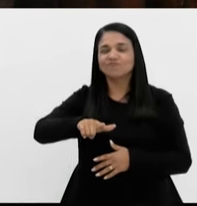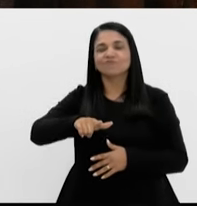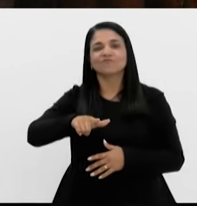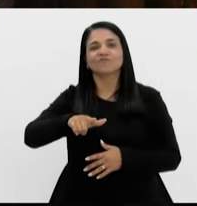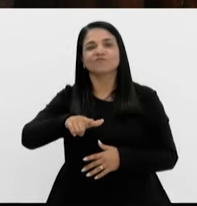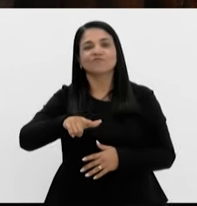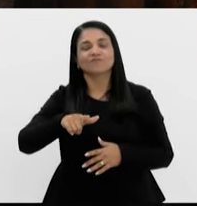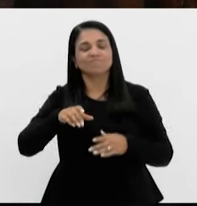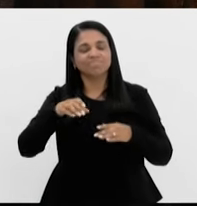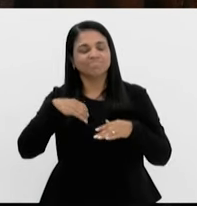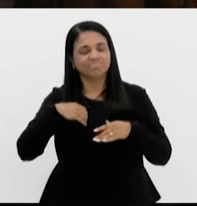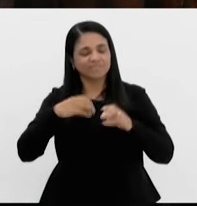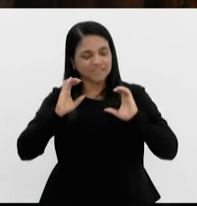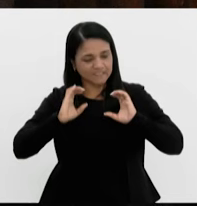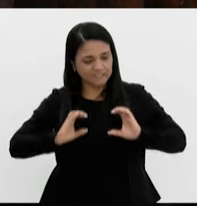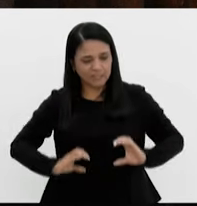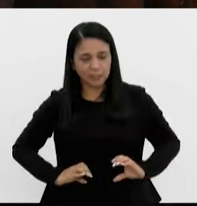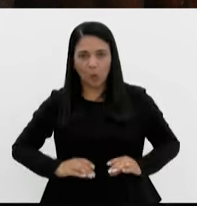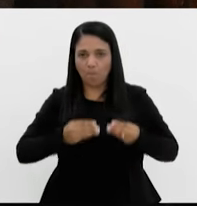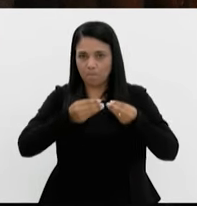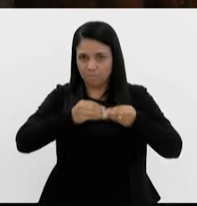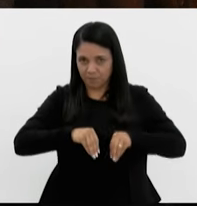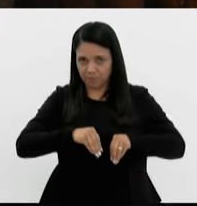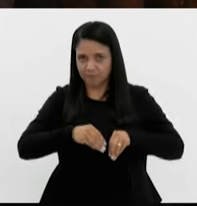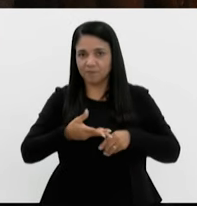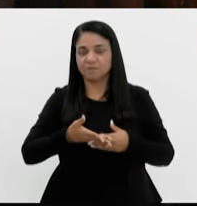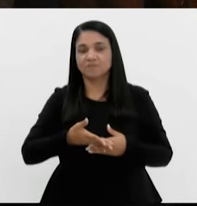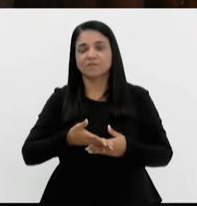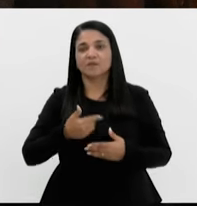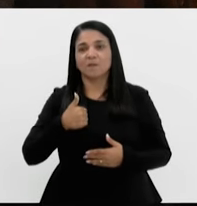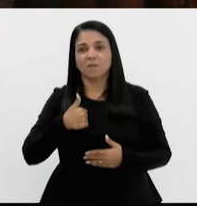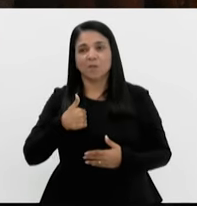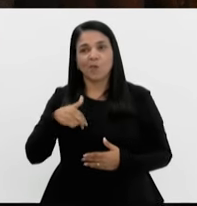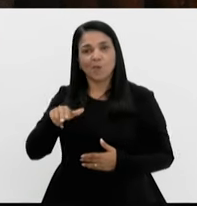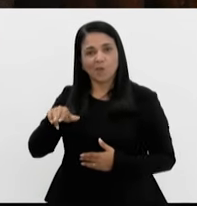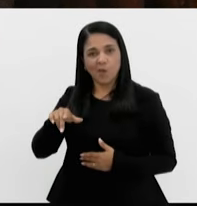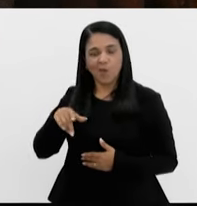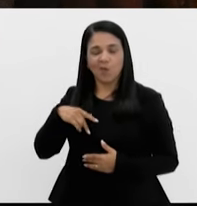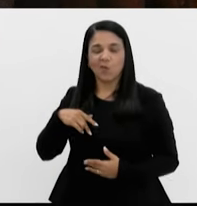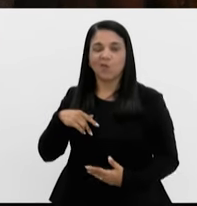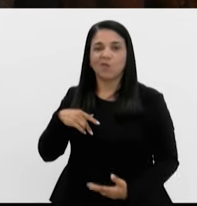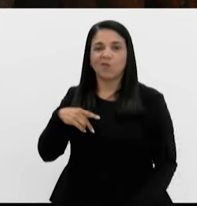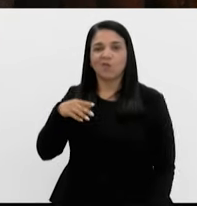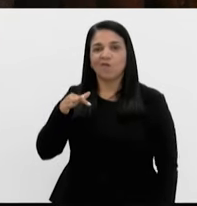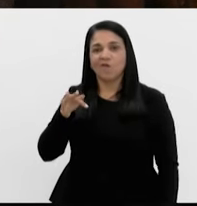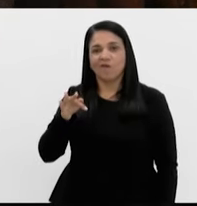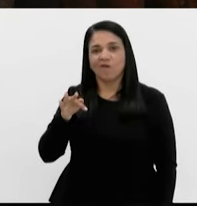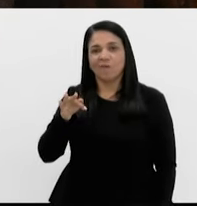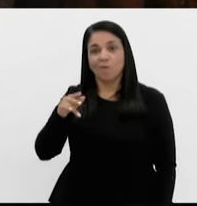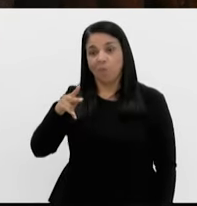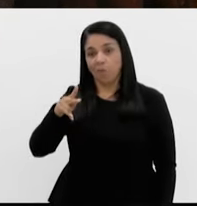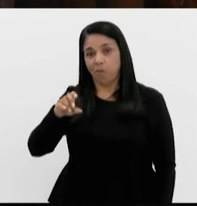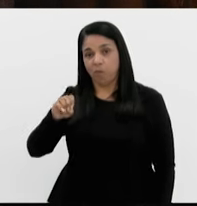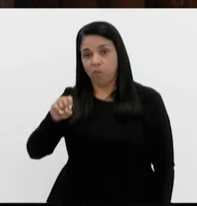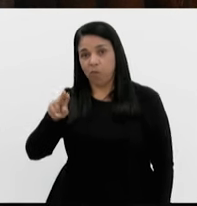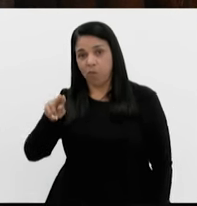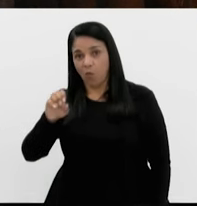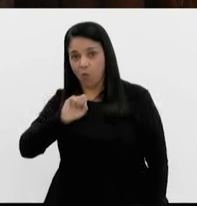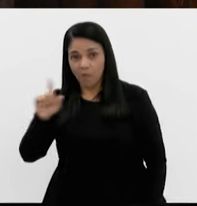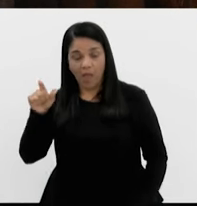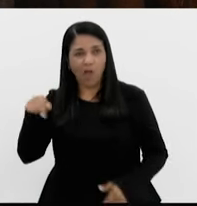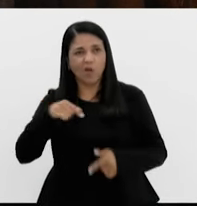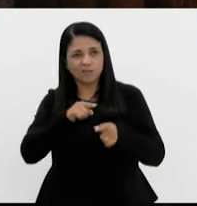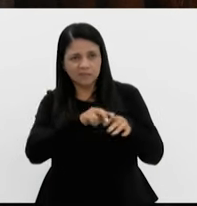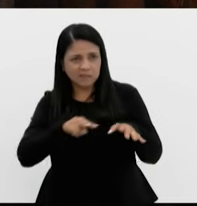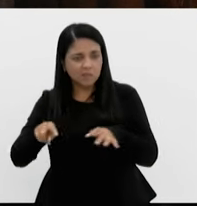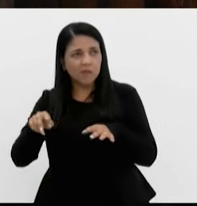do cidadão meu irmão Deputado Felipe poubel essa semana no palácio Tiradente durante a